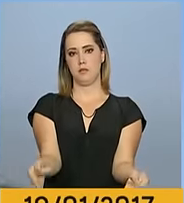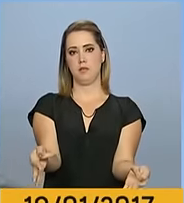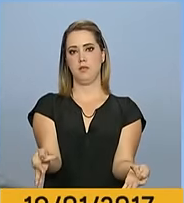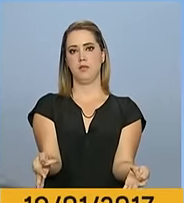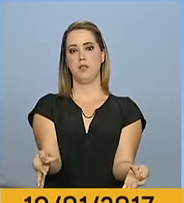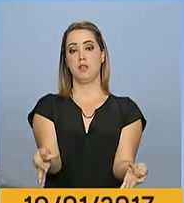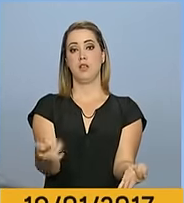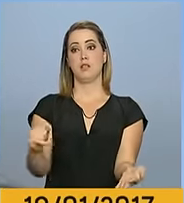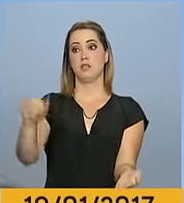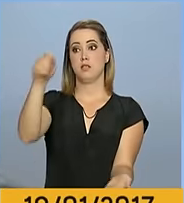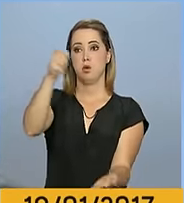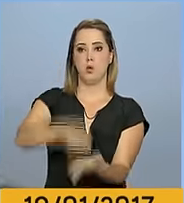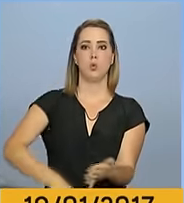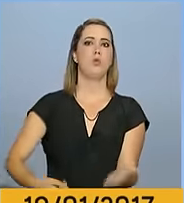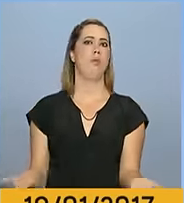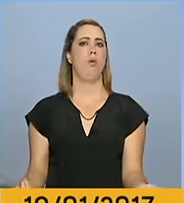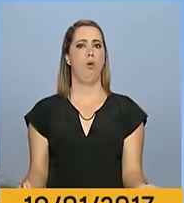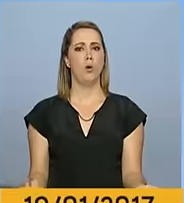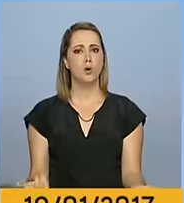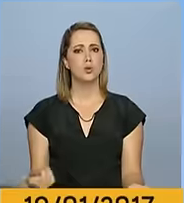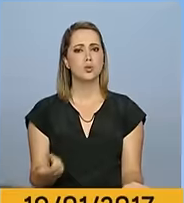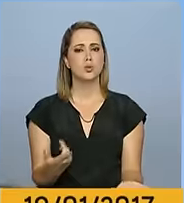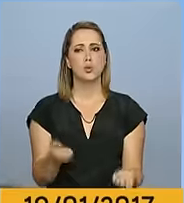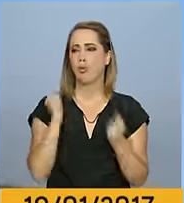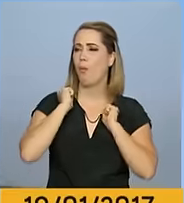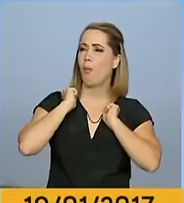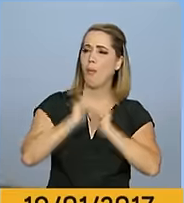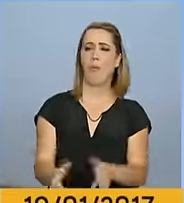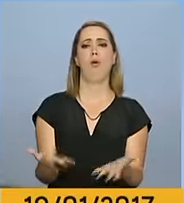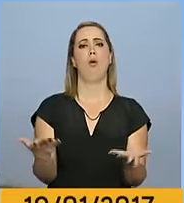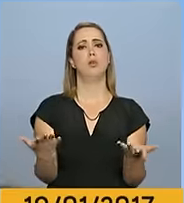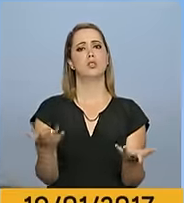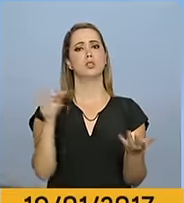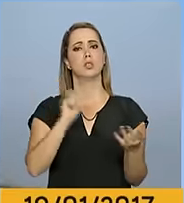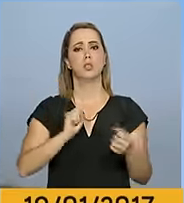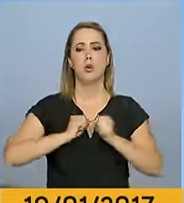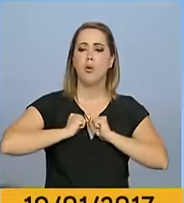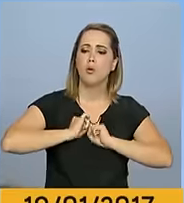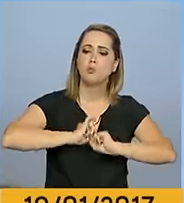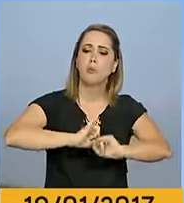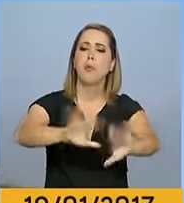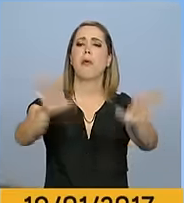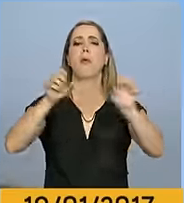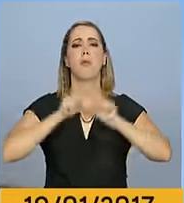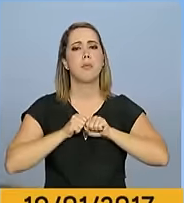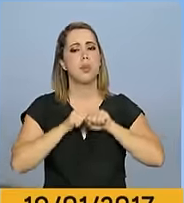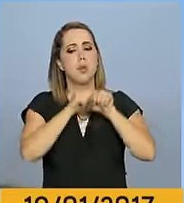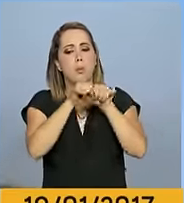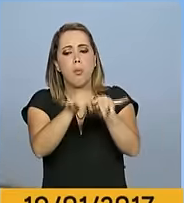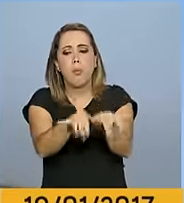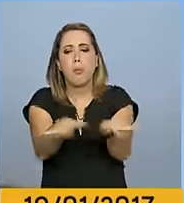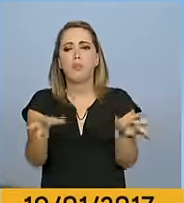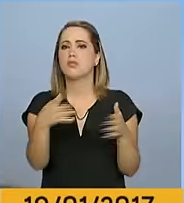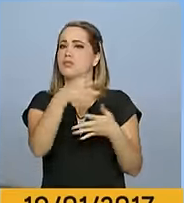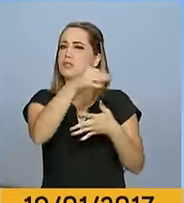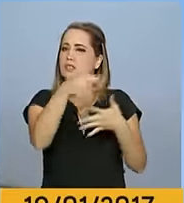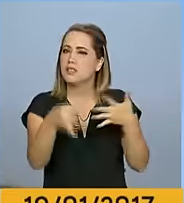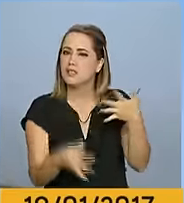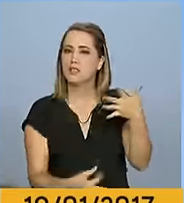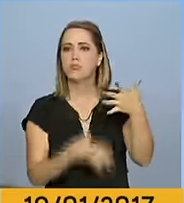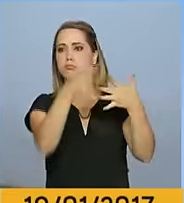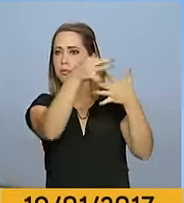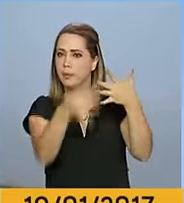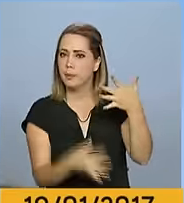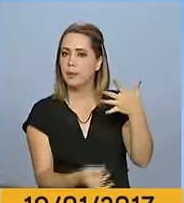sistema tributário nacional. Ninguém aguenta mais a rede enorme de tributos e de complicações tributárias.